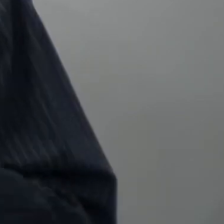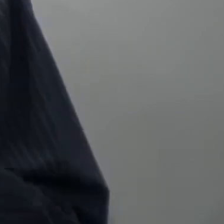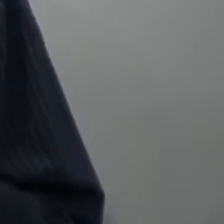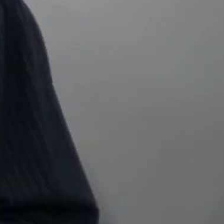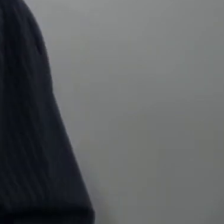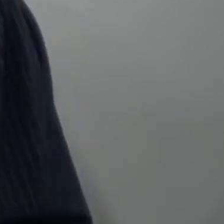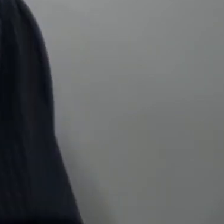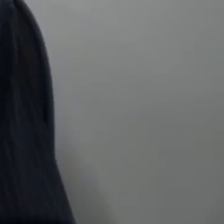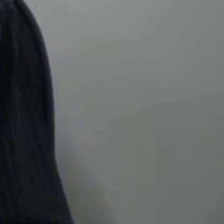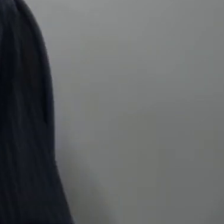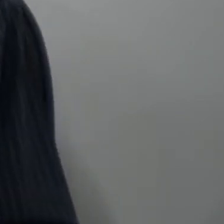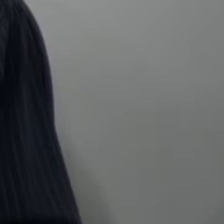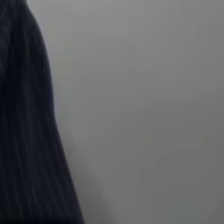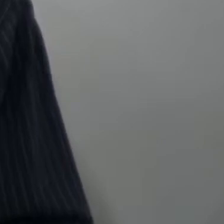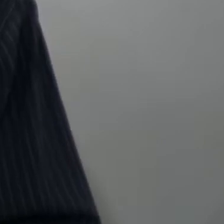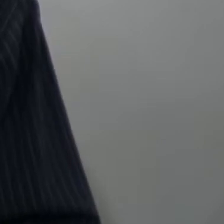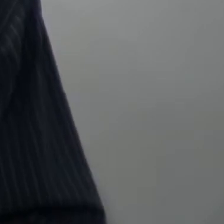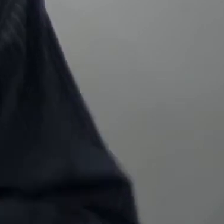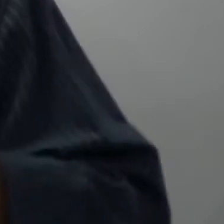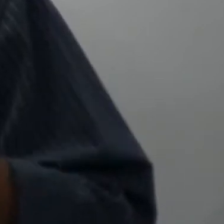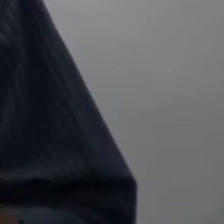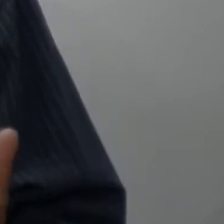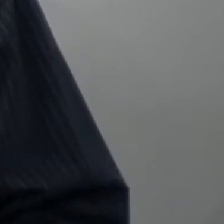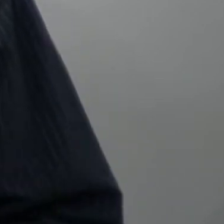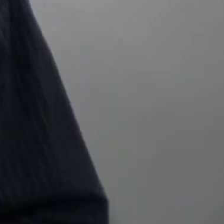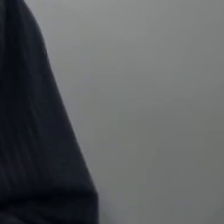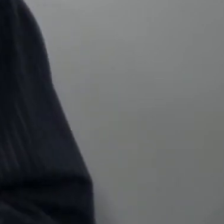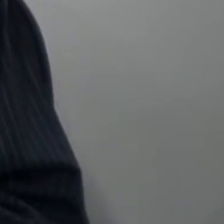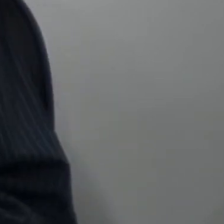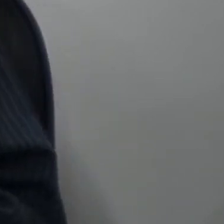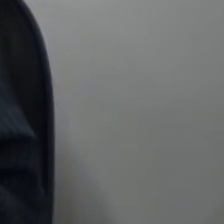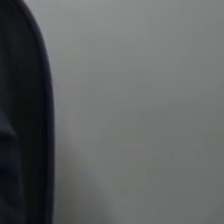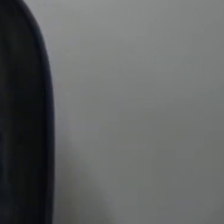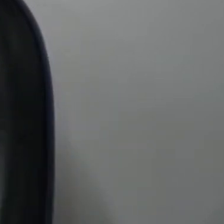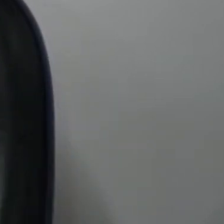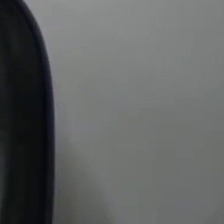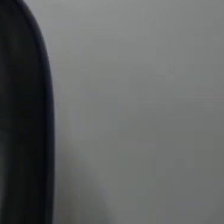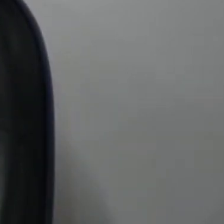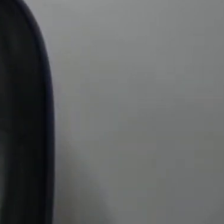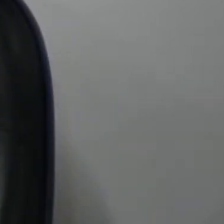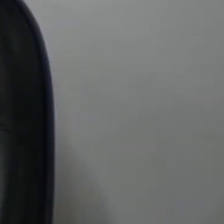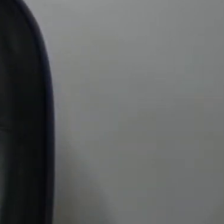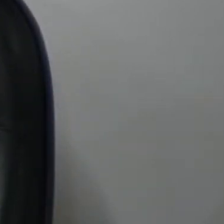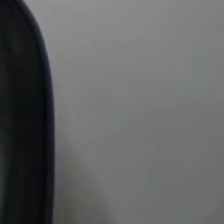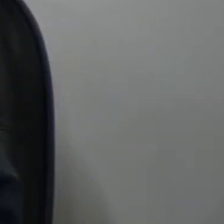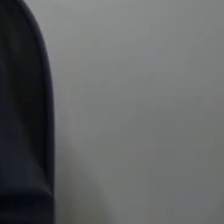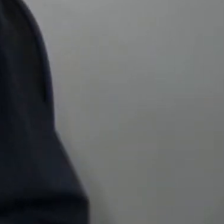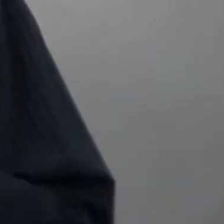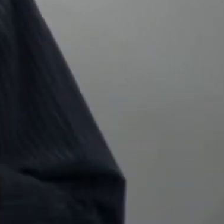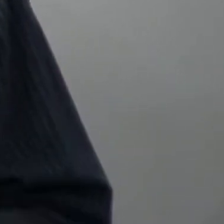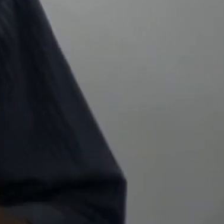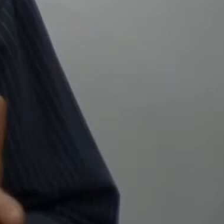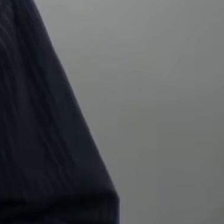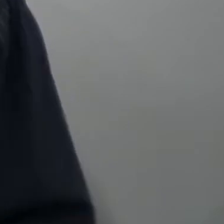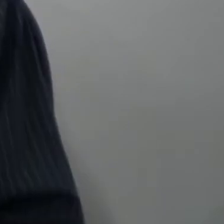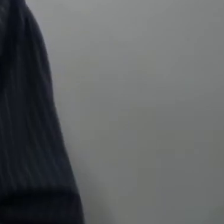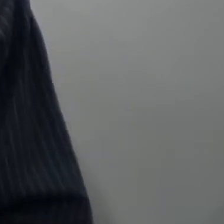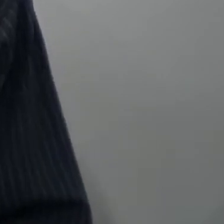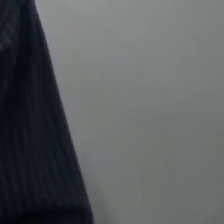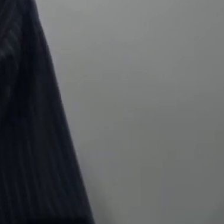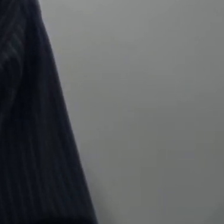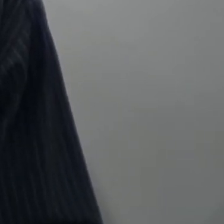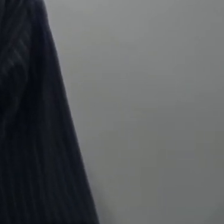diferenciada e mais adequada os temas que costumeiramente chegam através da população a essa casa, que é o